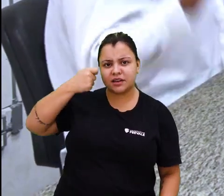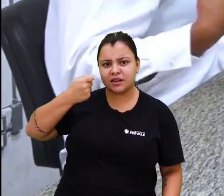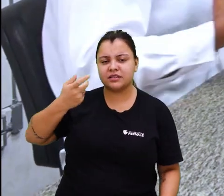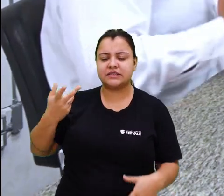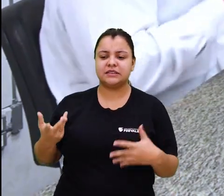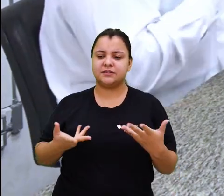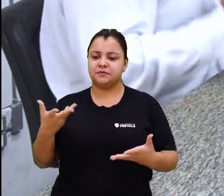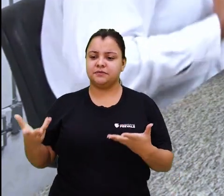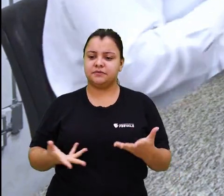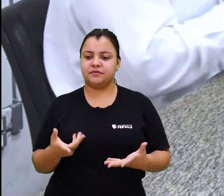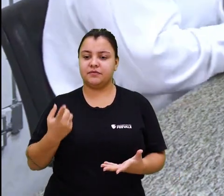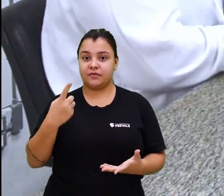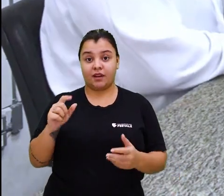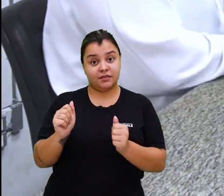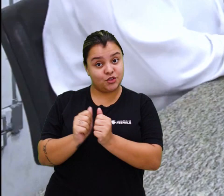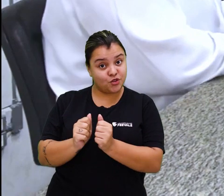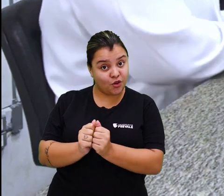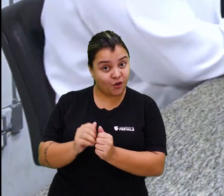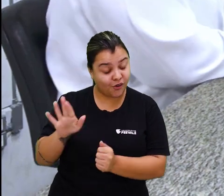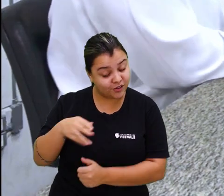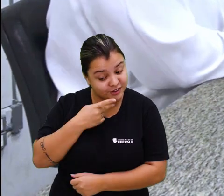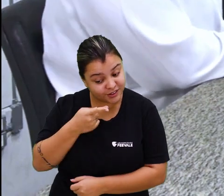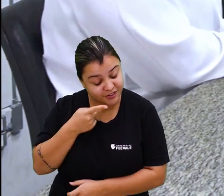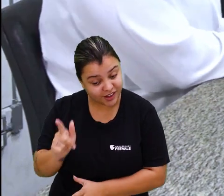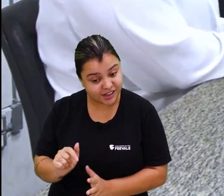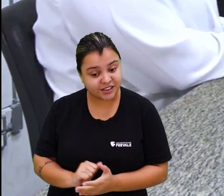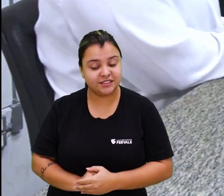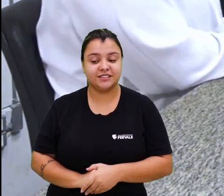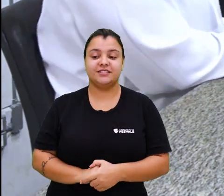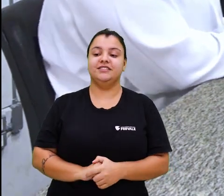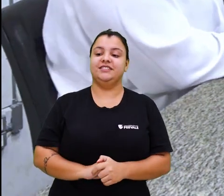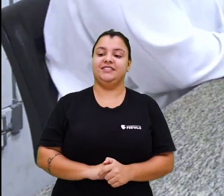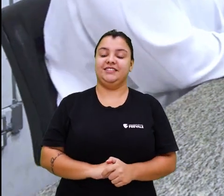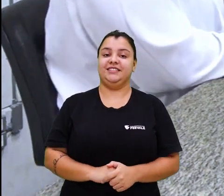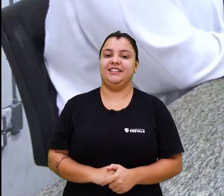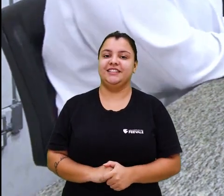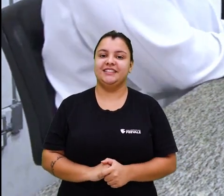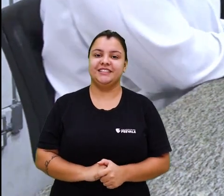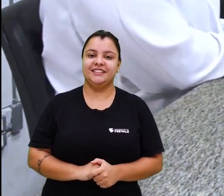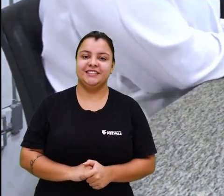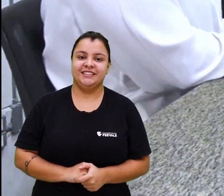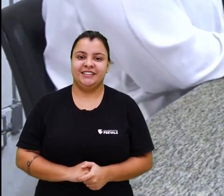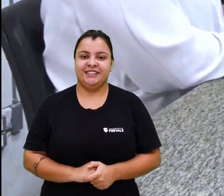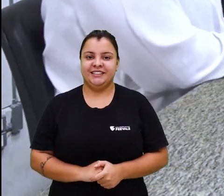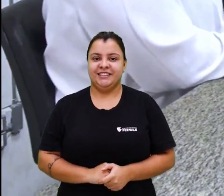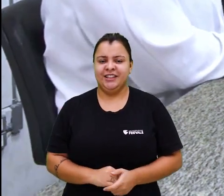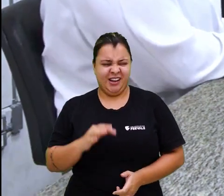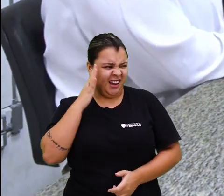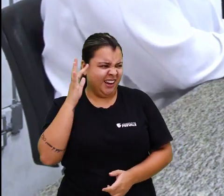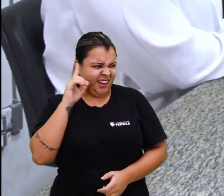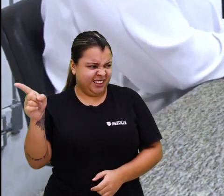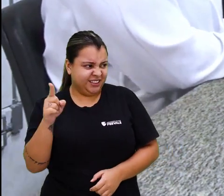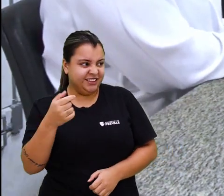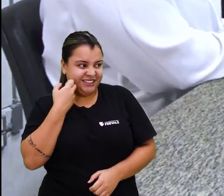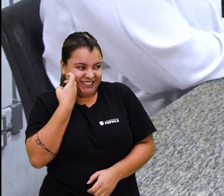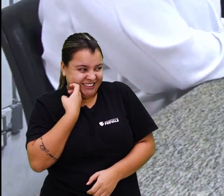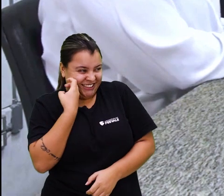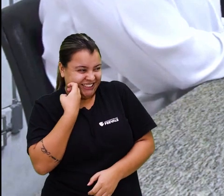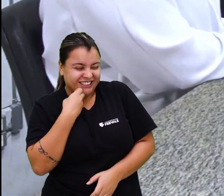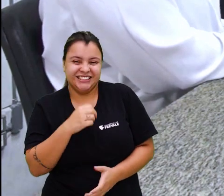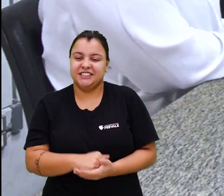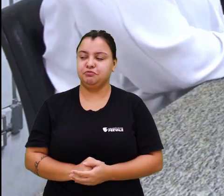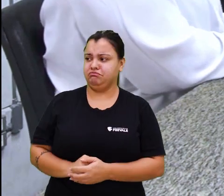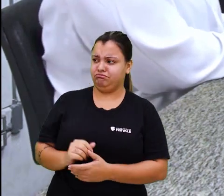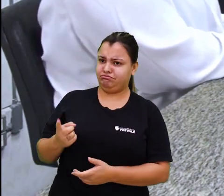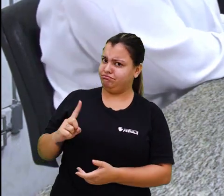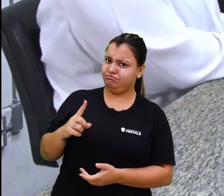Né tava junto tu tava junto por favor el tu imaginava ela assim envergonhada assim